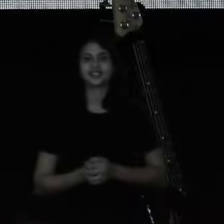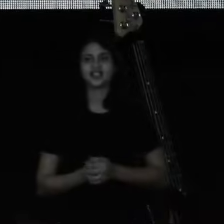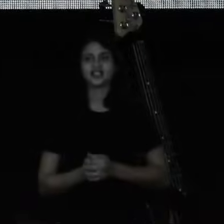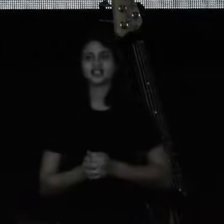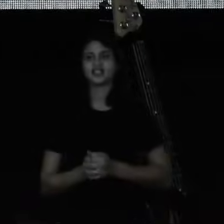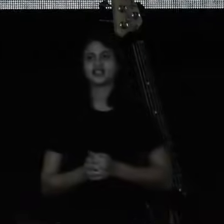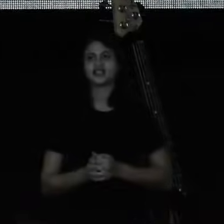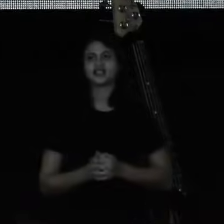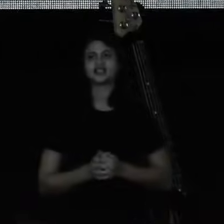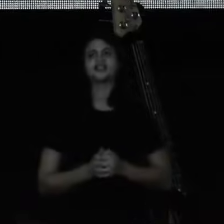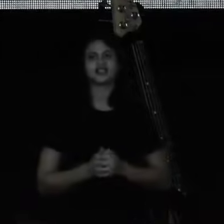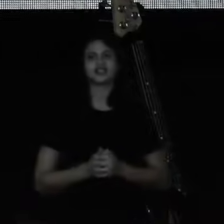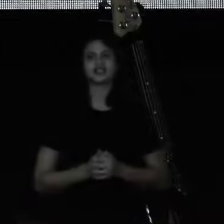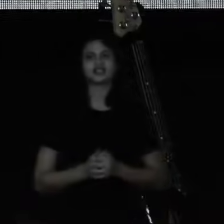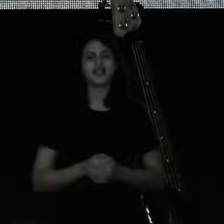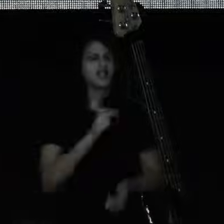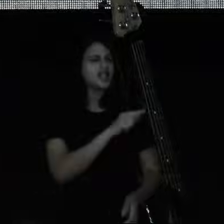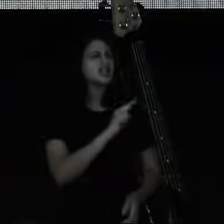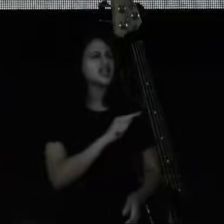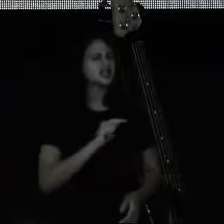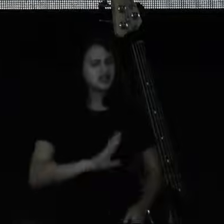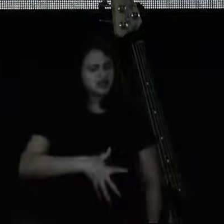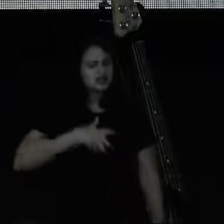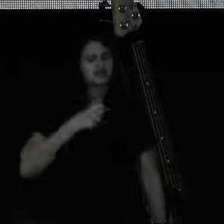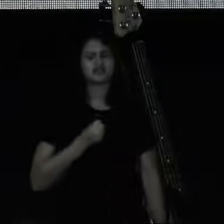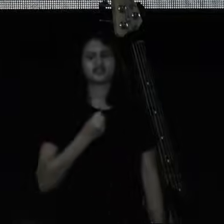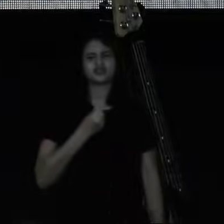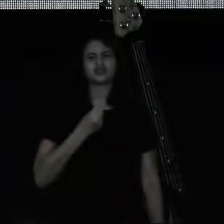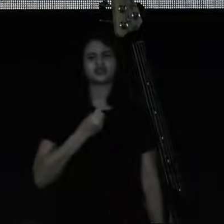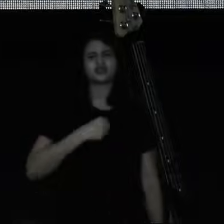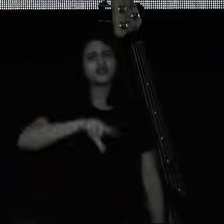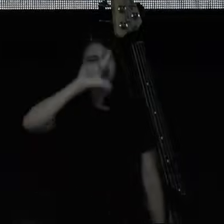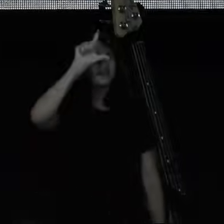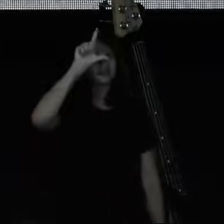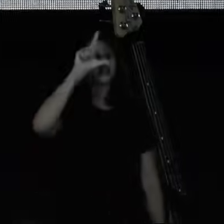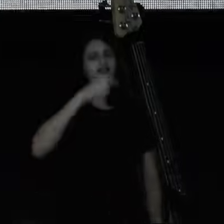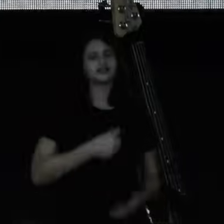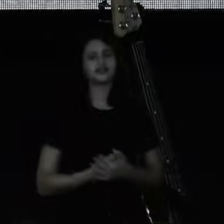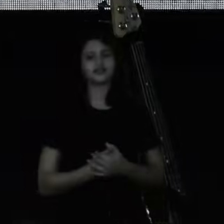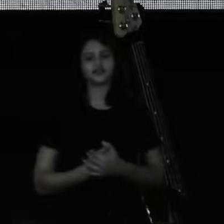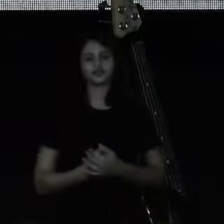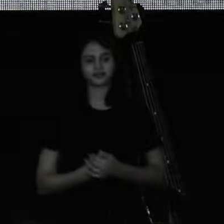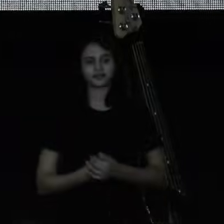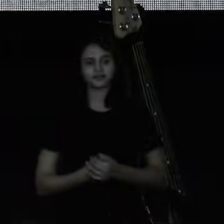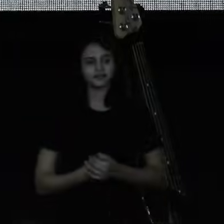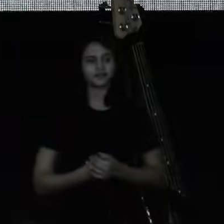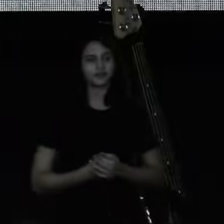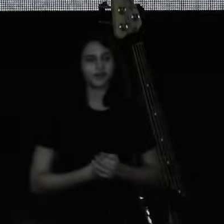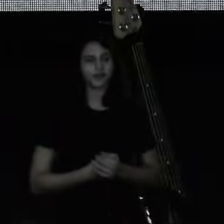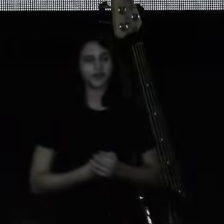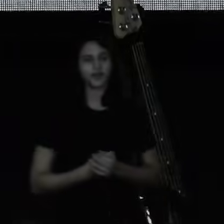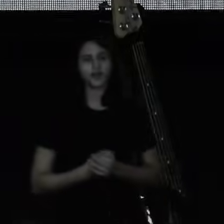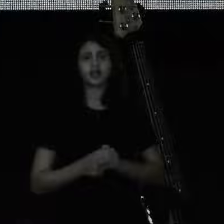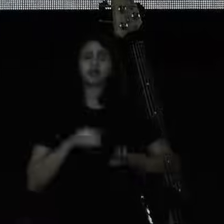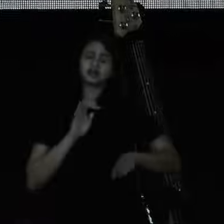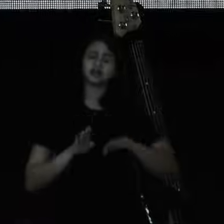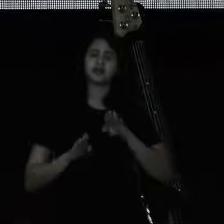valente, líder. De repente, ele formou um grupo de aventureiros.